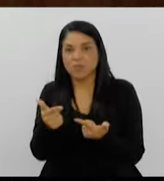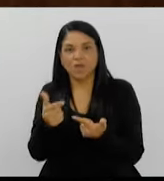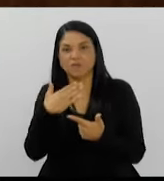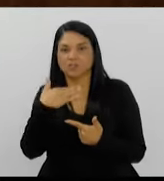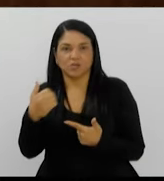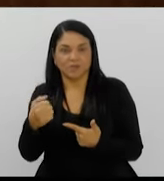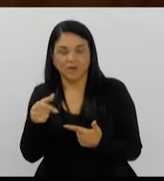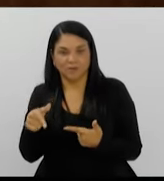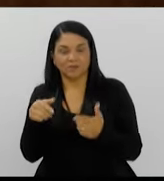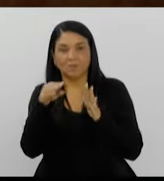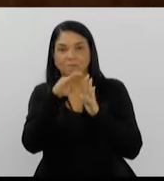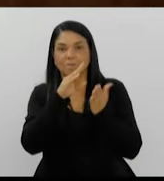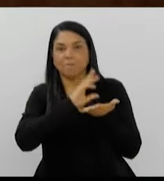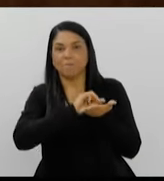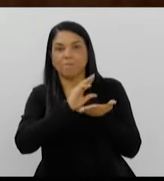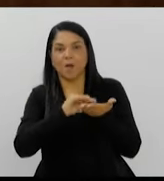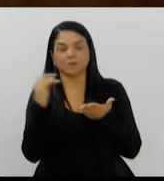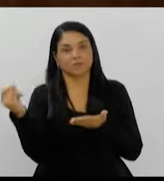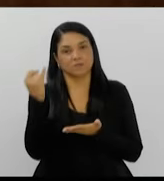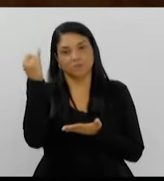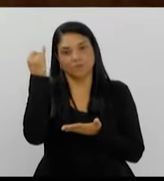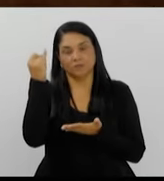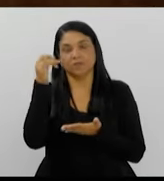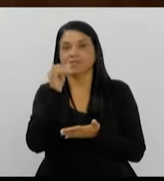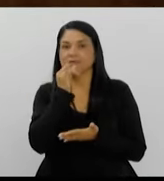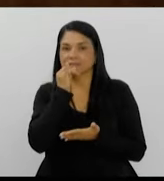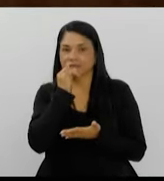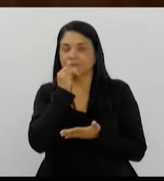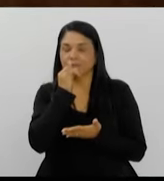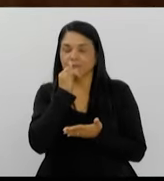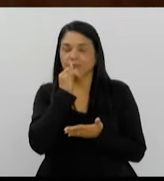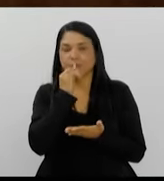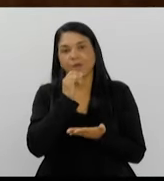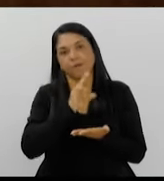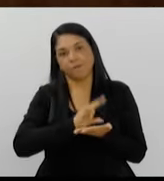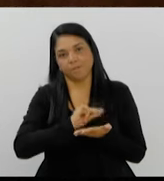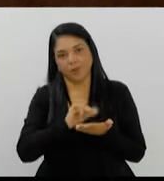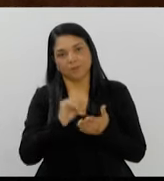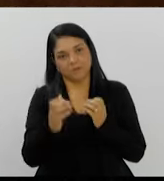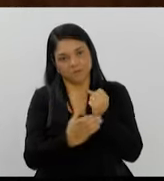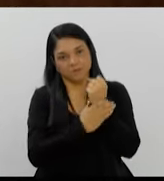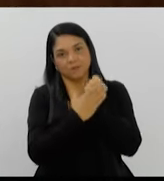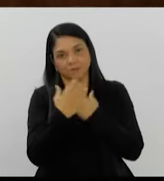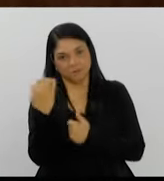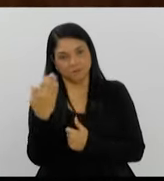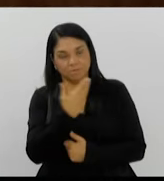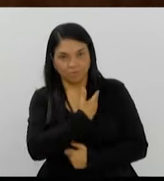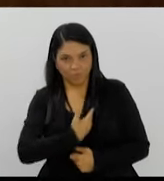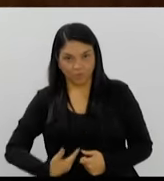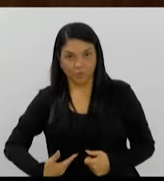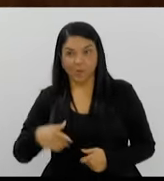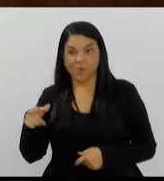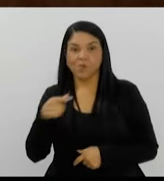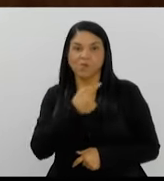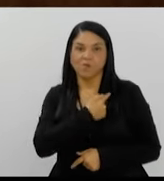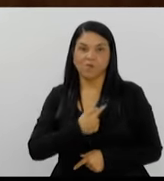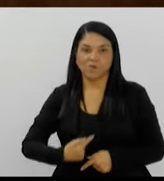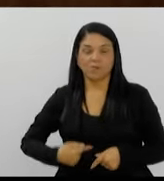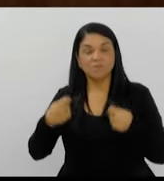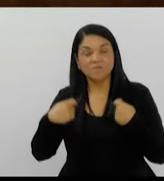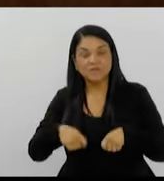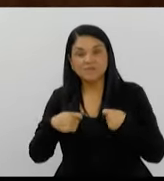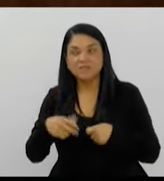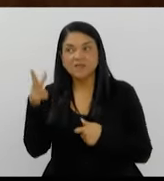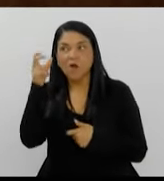de suma importância como por exemplo a pauta Segurança Pública então o governador precisa ouvir esta